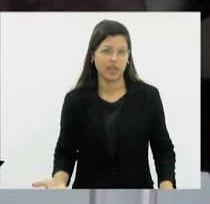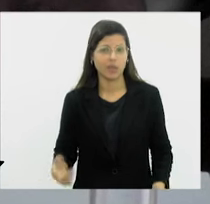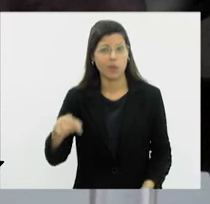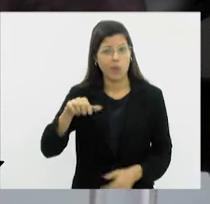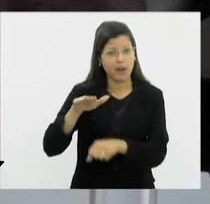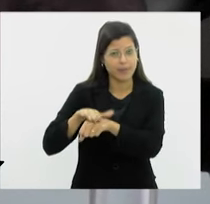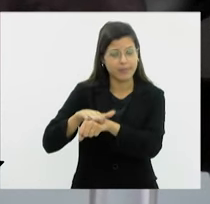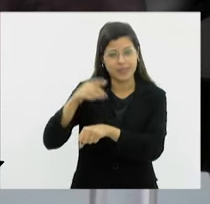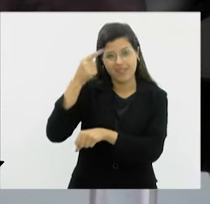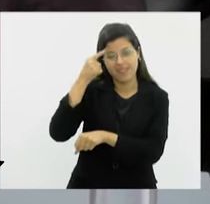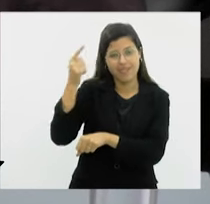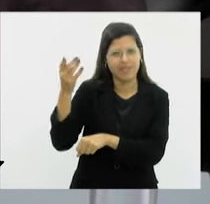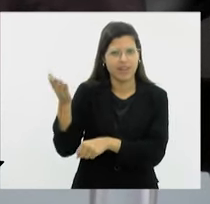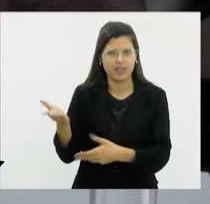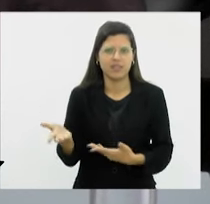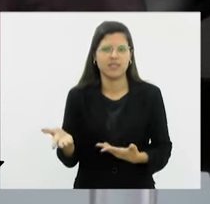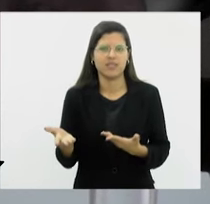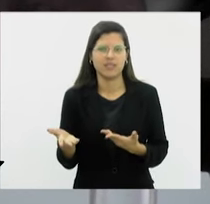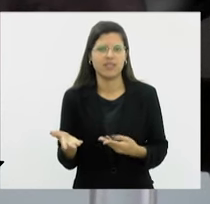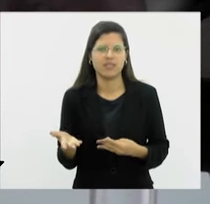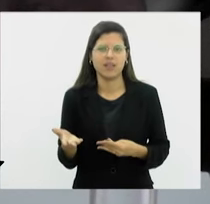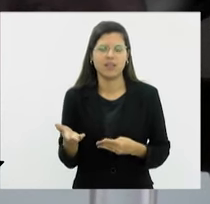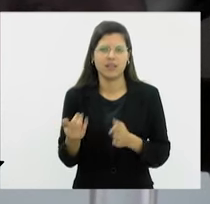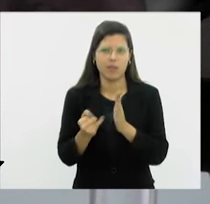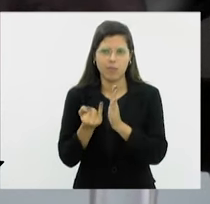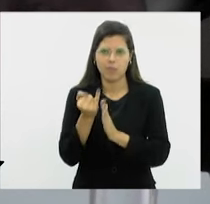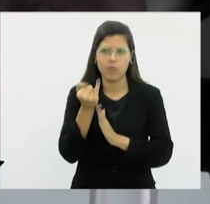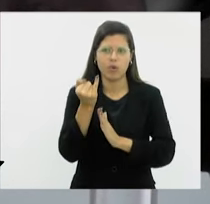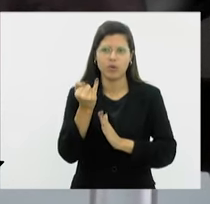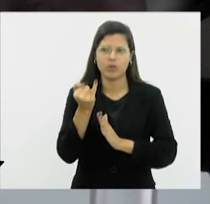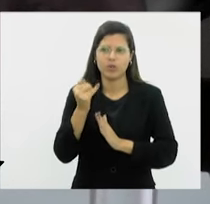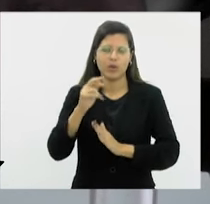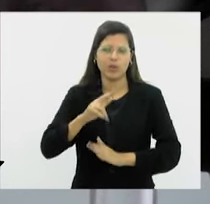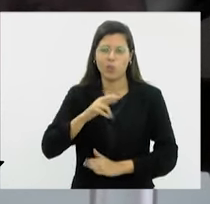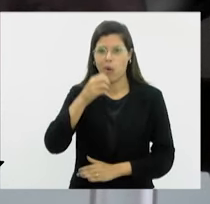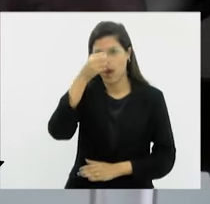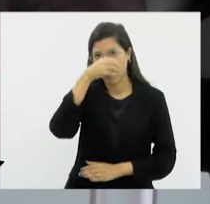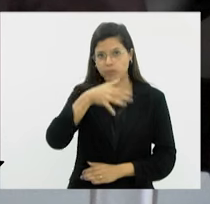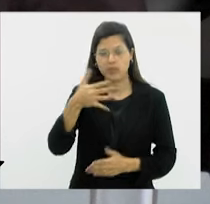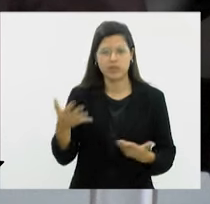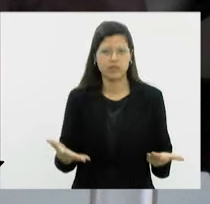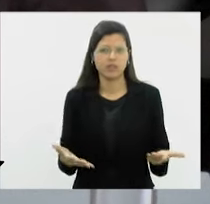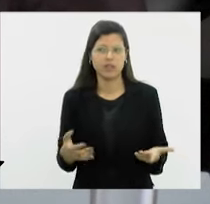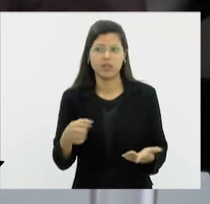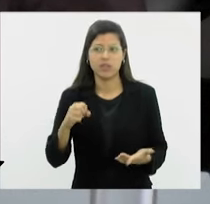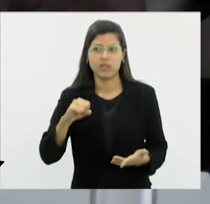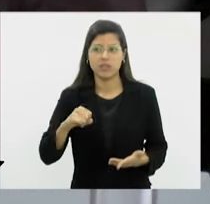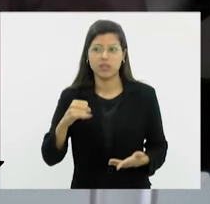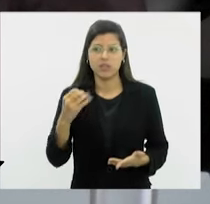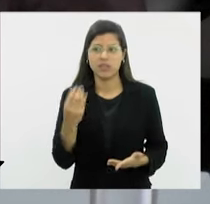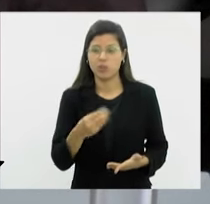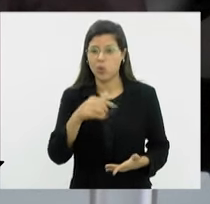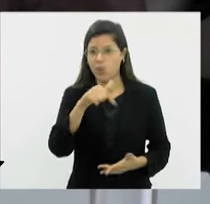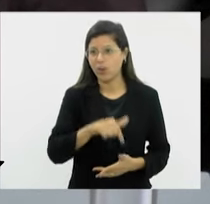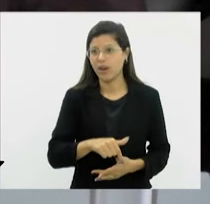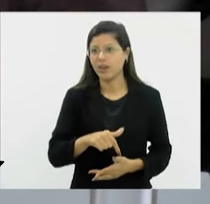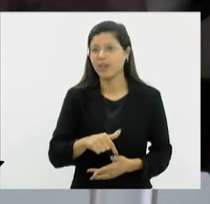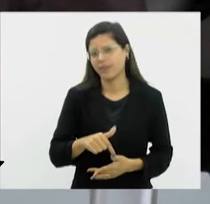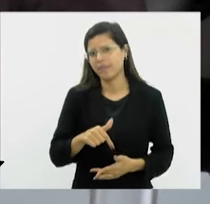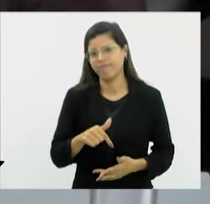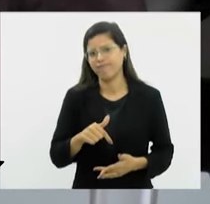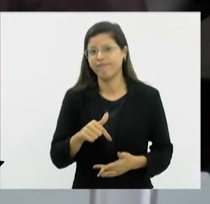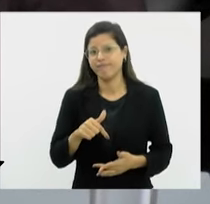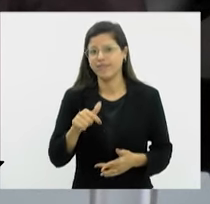a taxa não é abusiva. Se a gente botar isso aqui, seguramente cai na